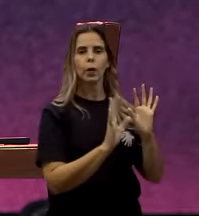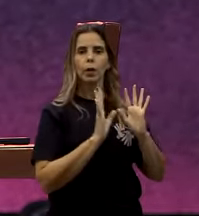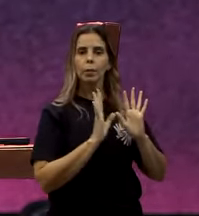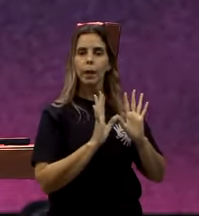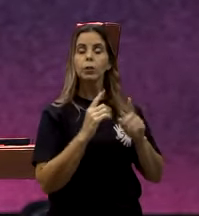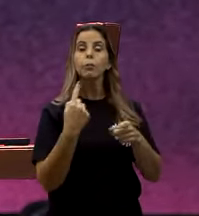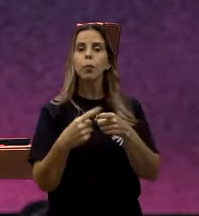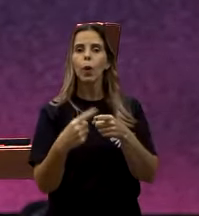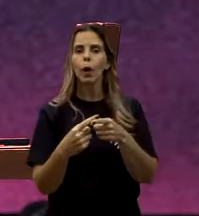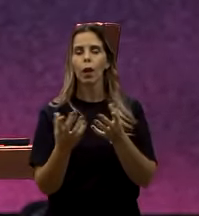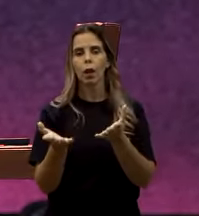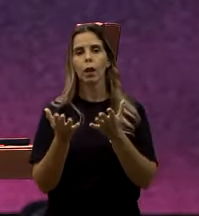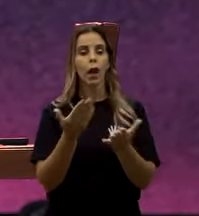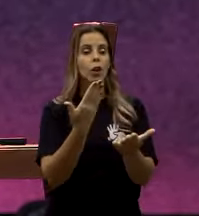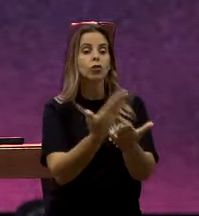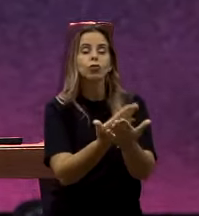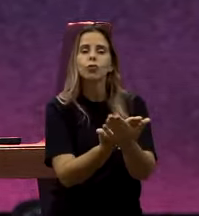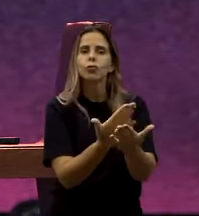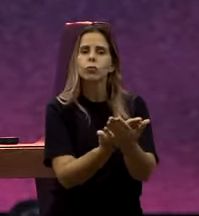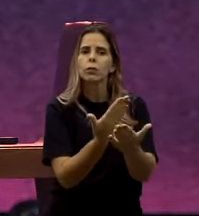mim não